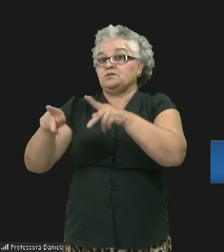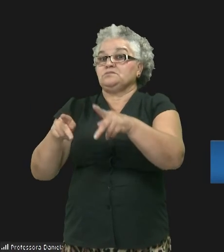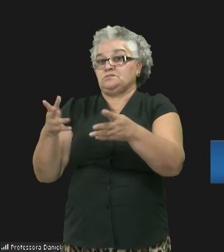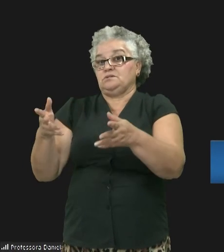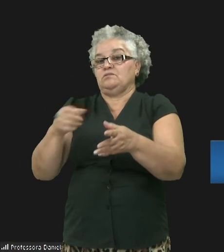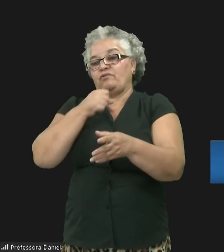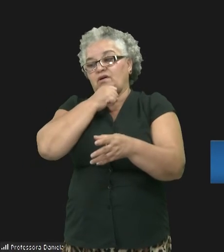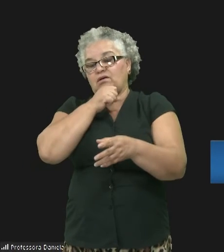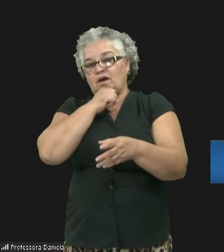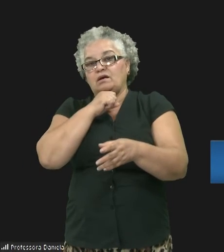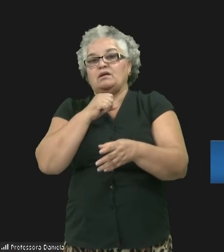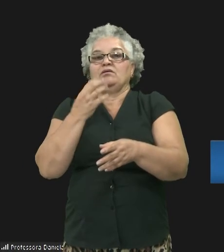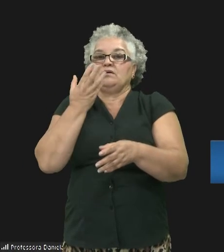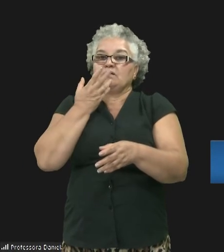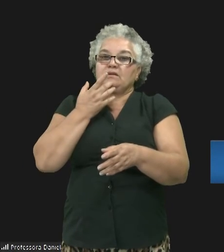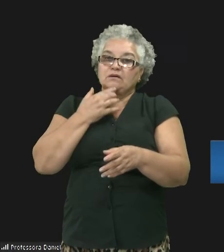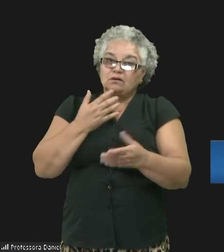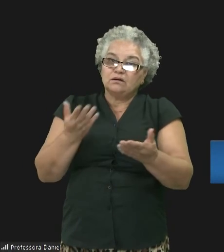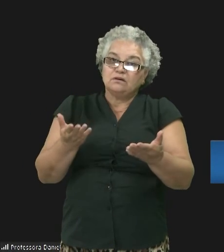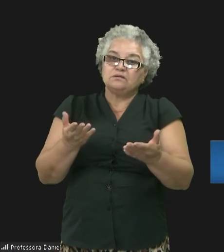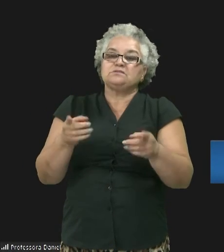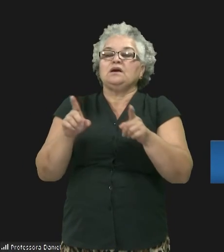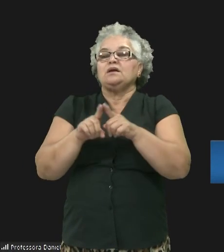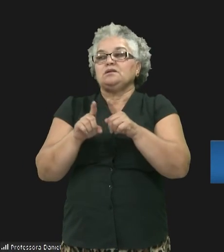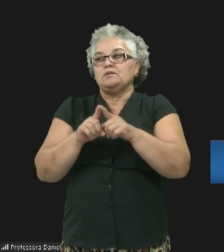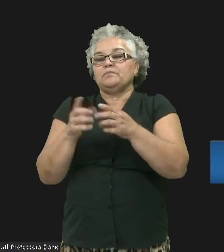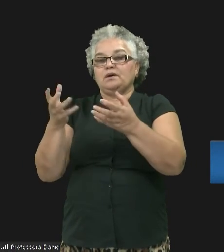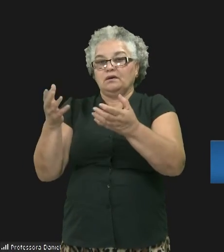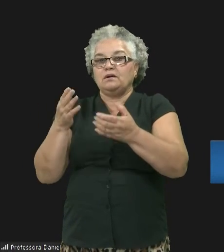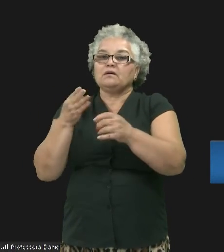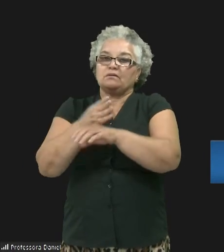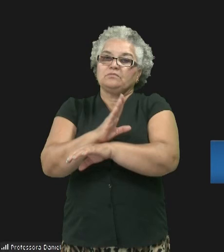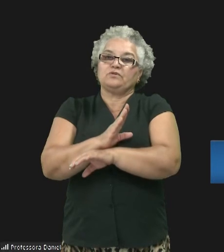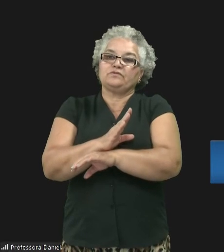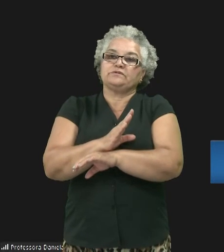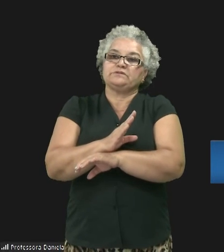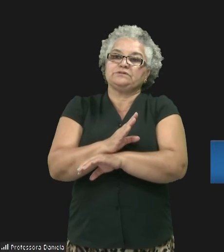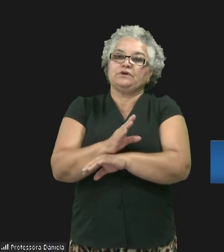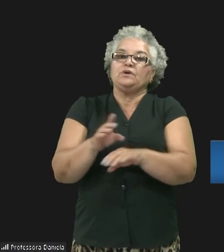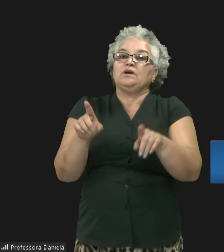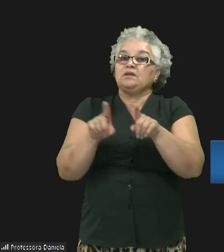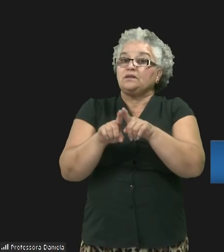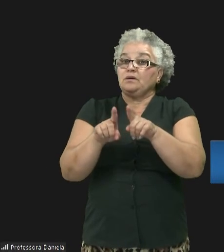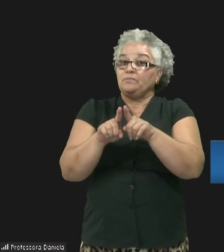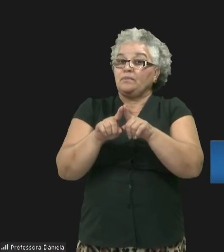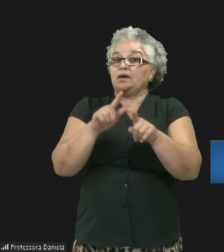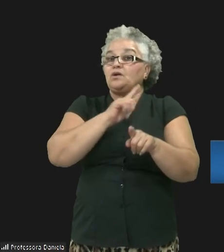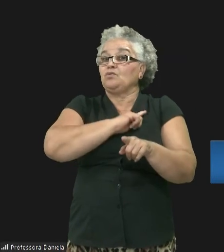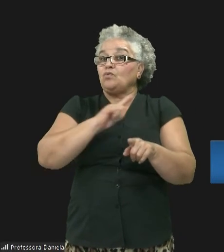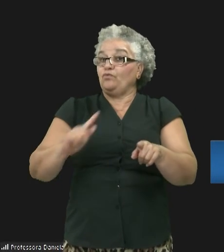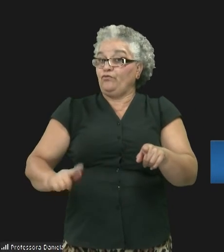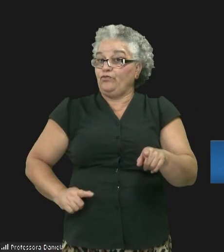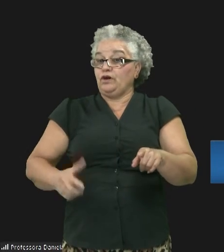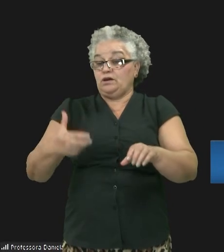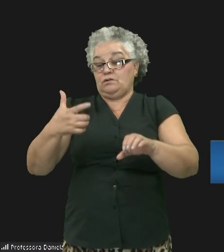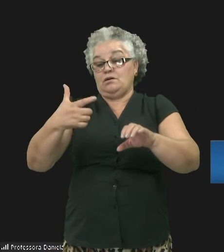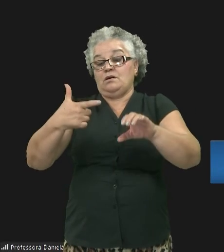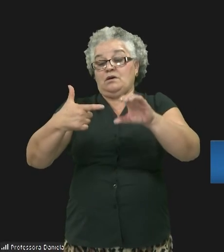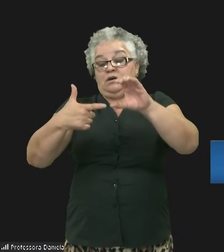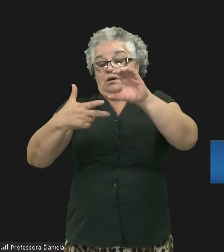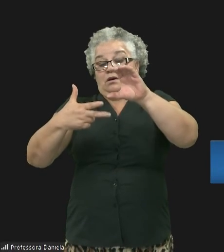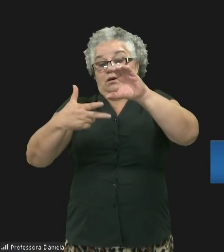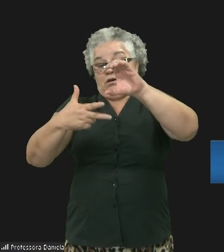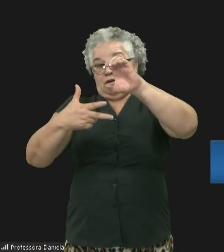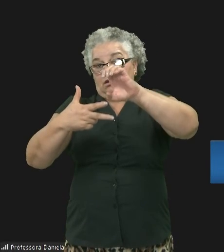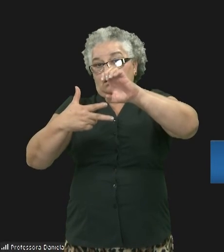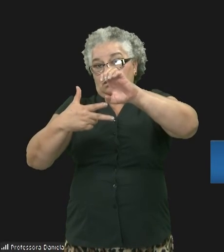né, quero a aprovação dos nobres pares e também que o nosso governo, o nosso executivo possa olhar